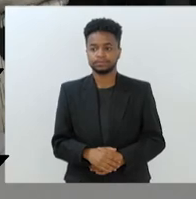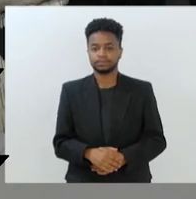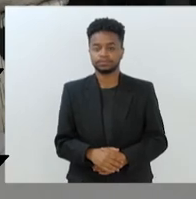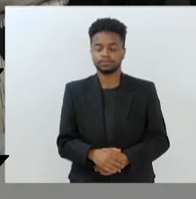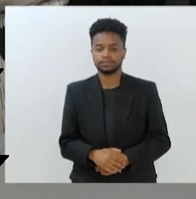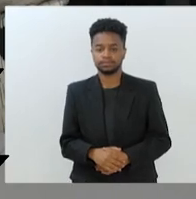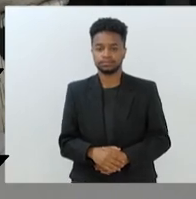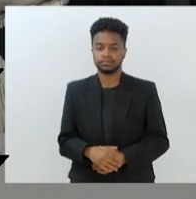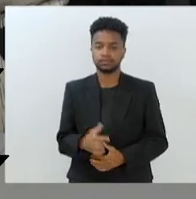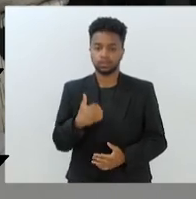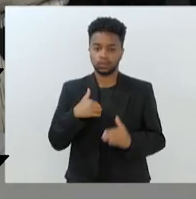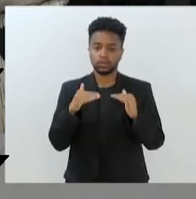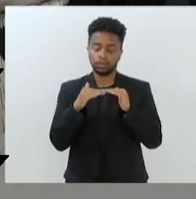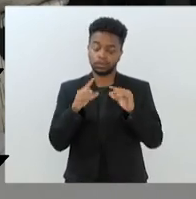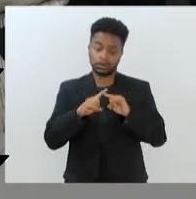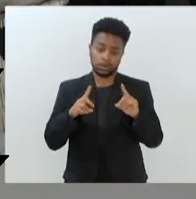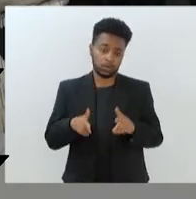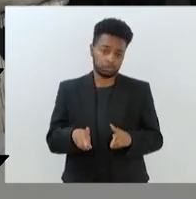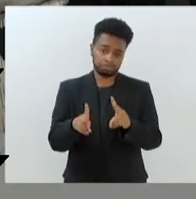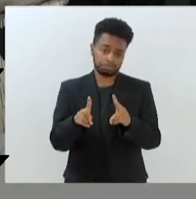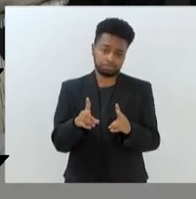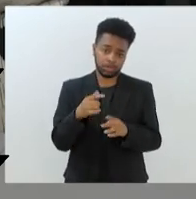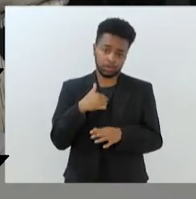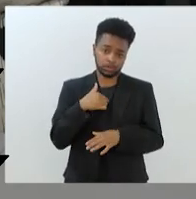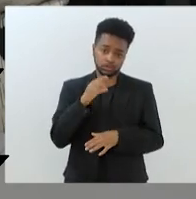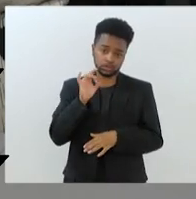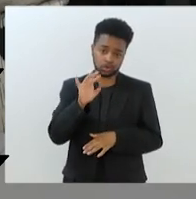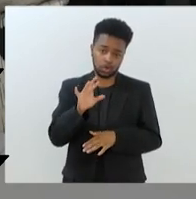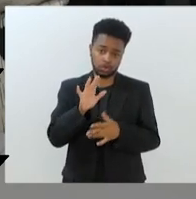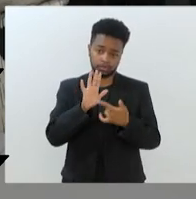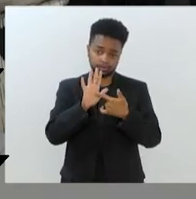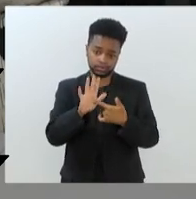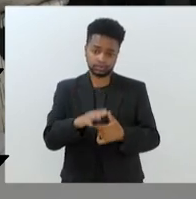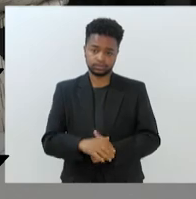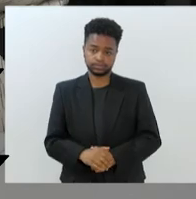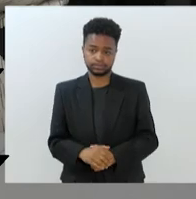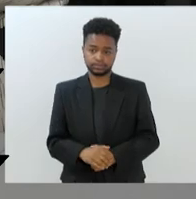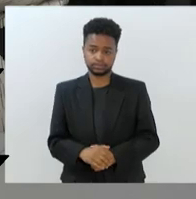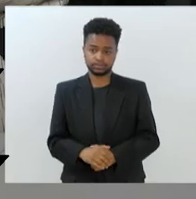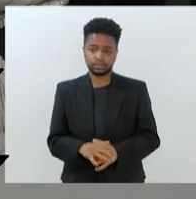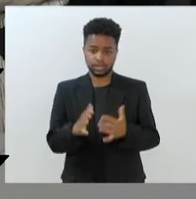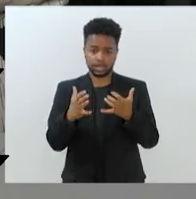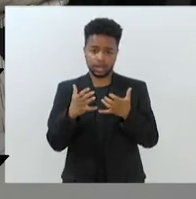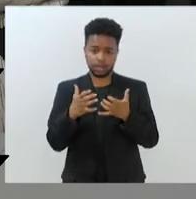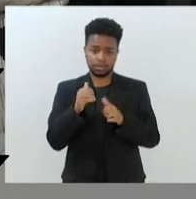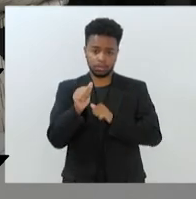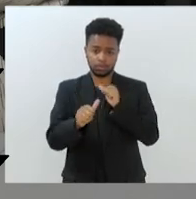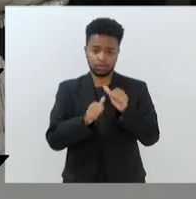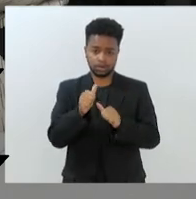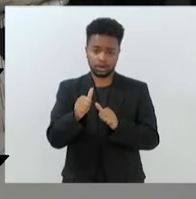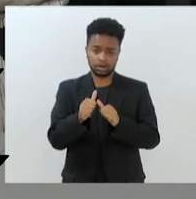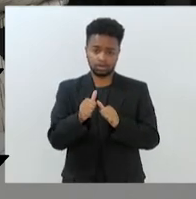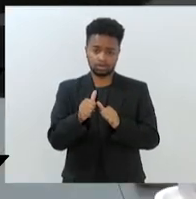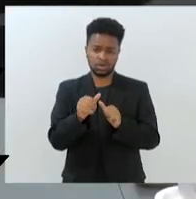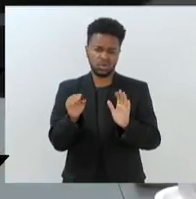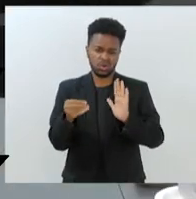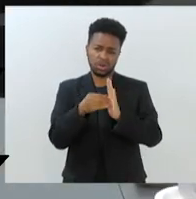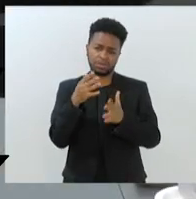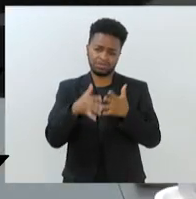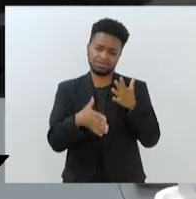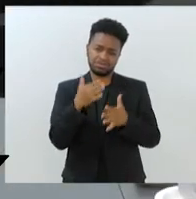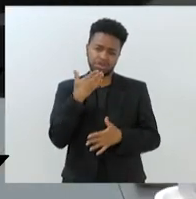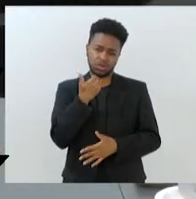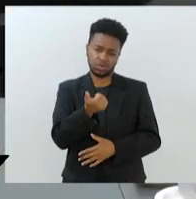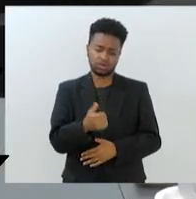Concordo. Mas vamos em frente. Eu só, quer tomar uma posição aqui agora? Vamos tomar pela prejudicabilidade, então? E passar a ser